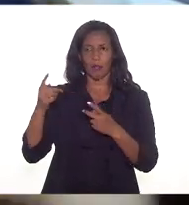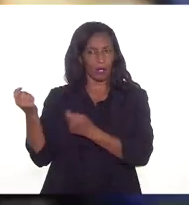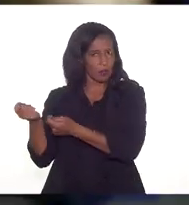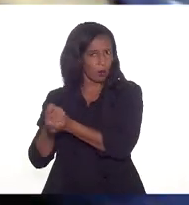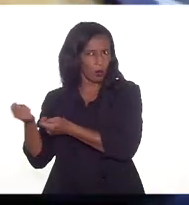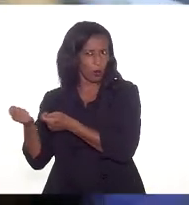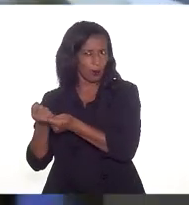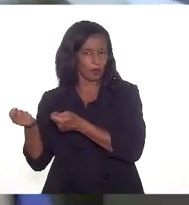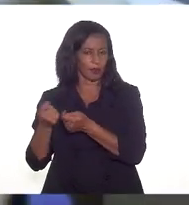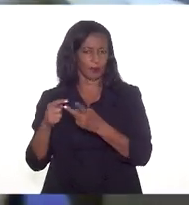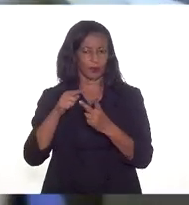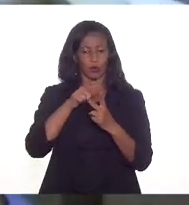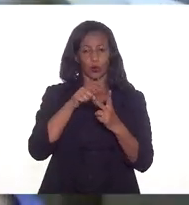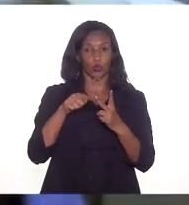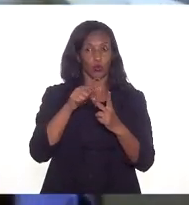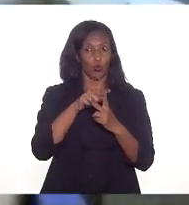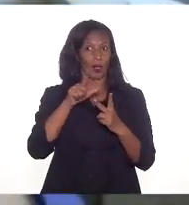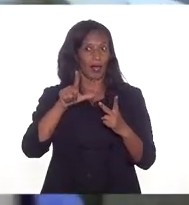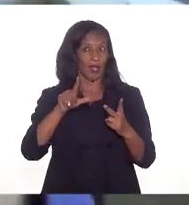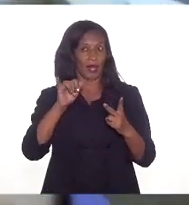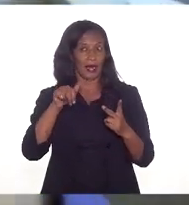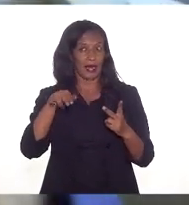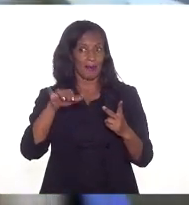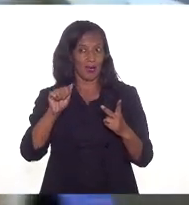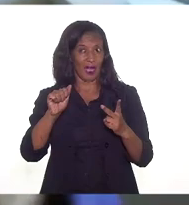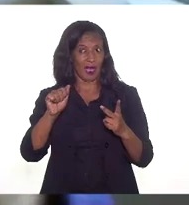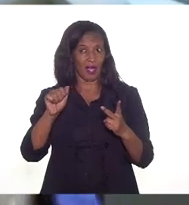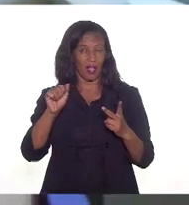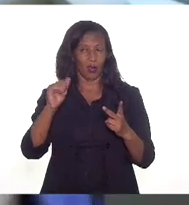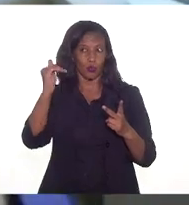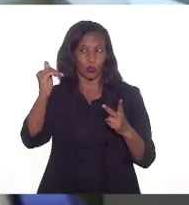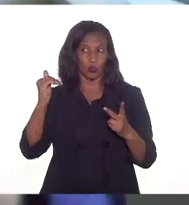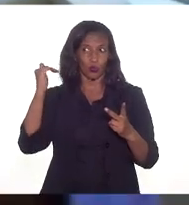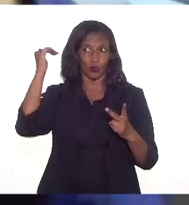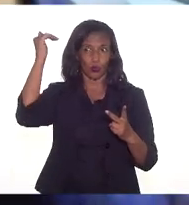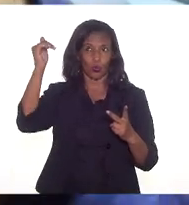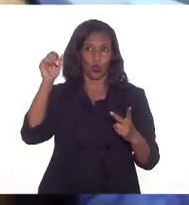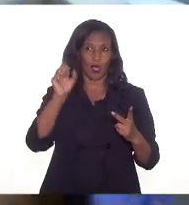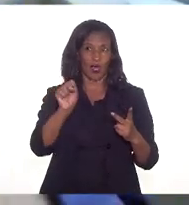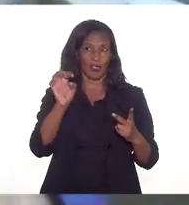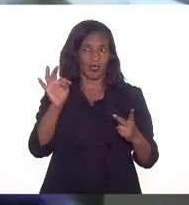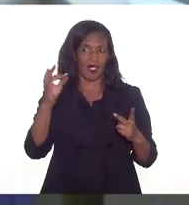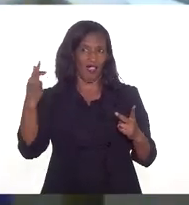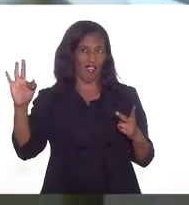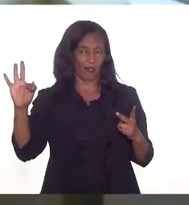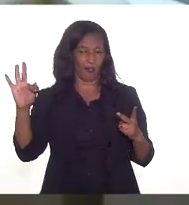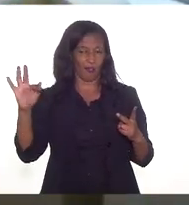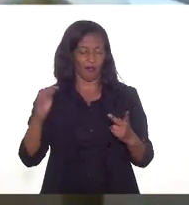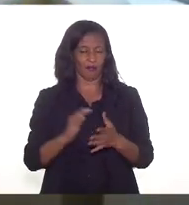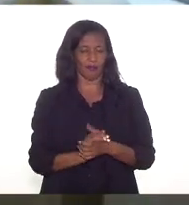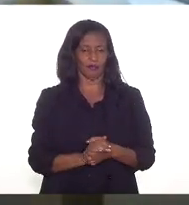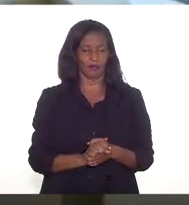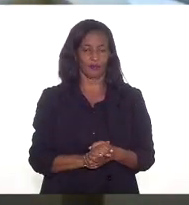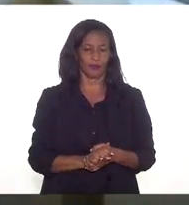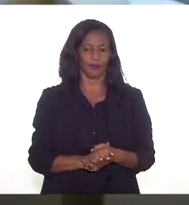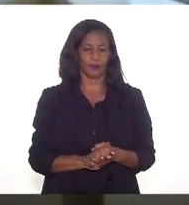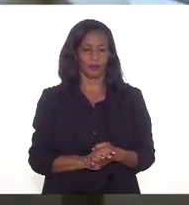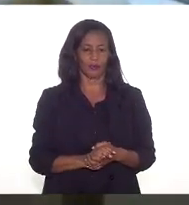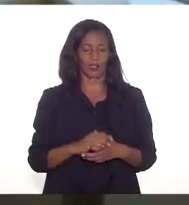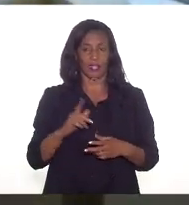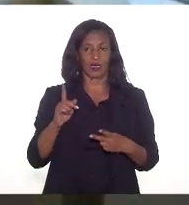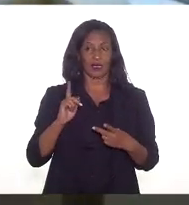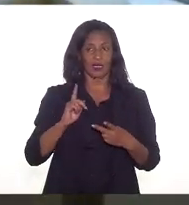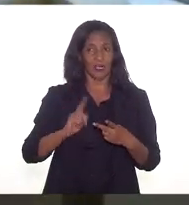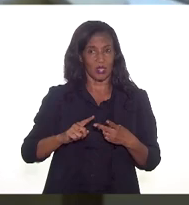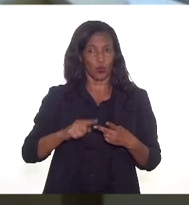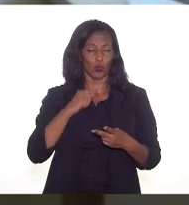Economia. São 2 liminares do Supremo Tribunal Federal. Tem que ficar bastante claro. E, segundo, eu